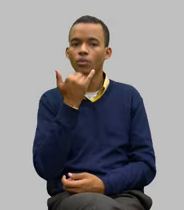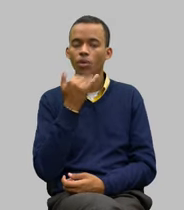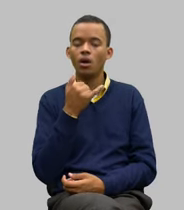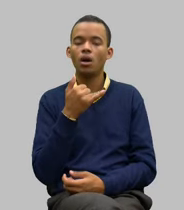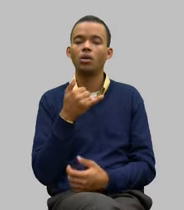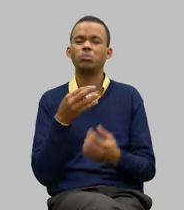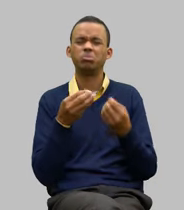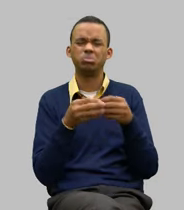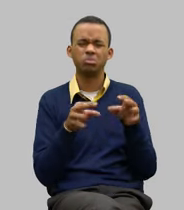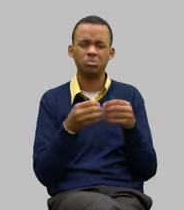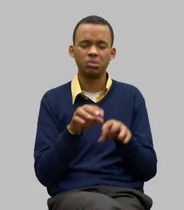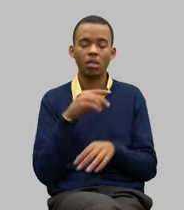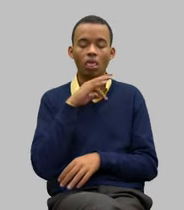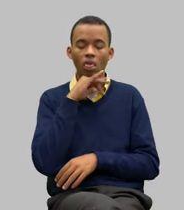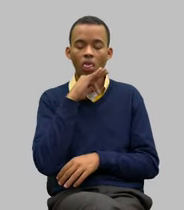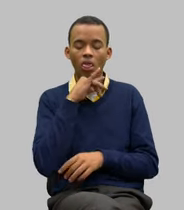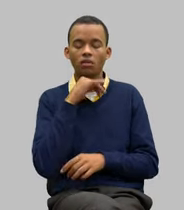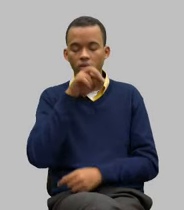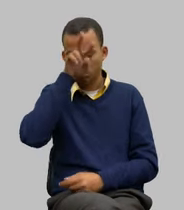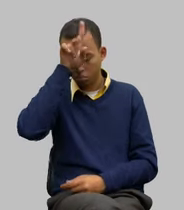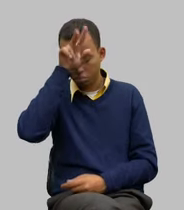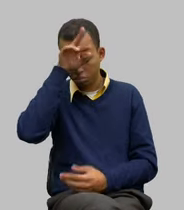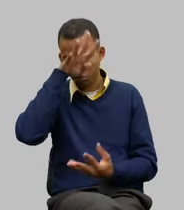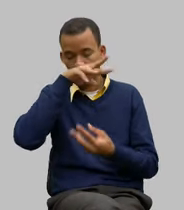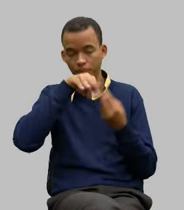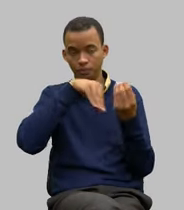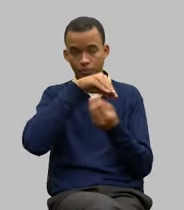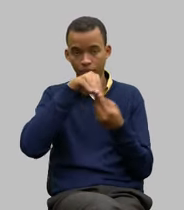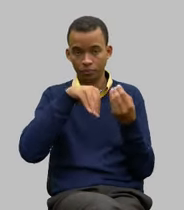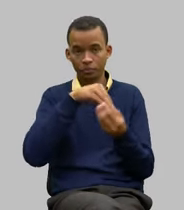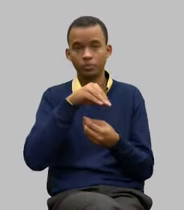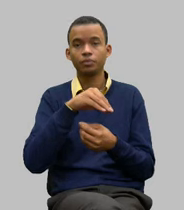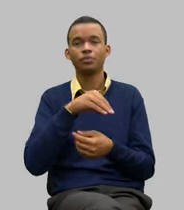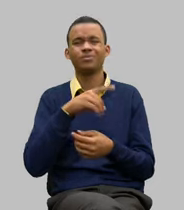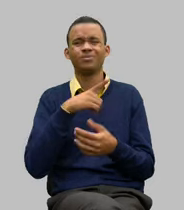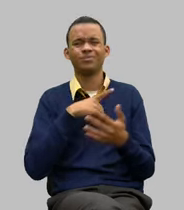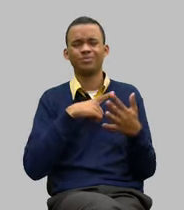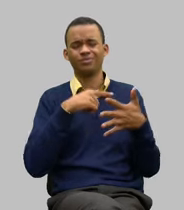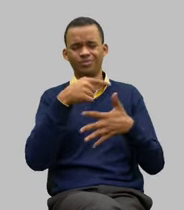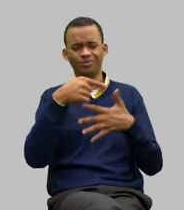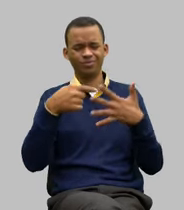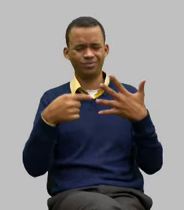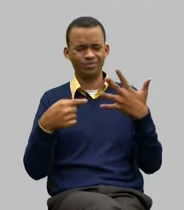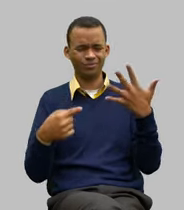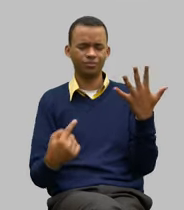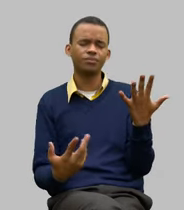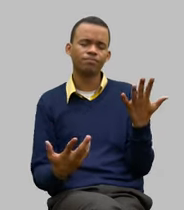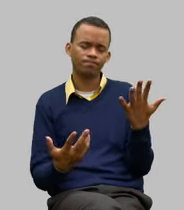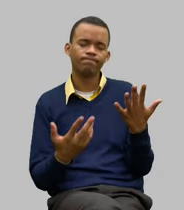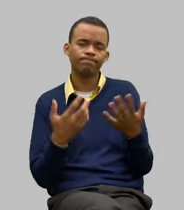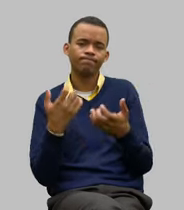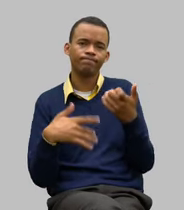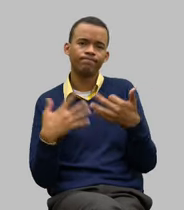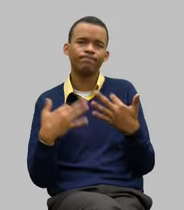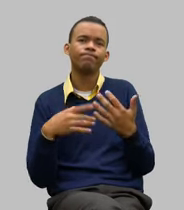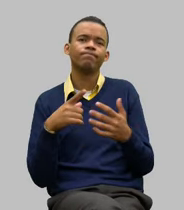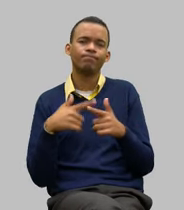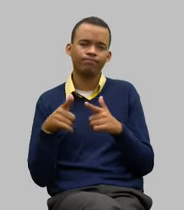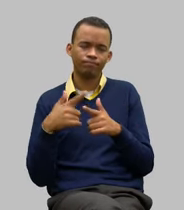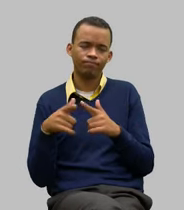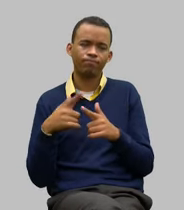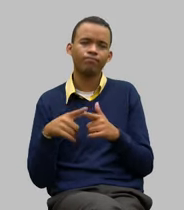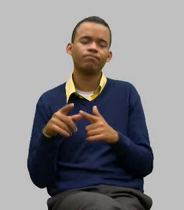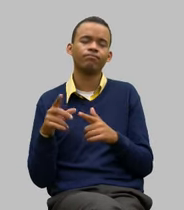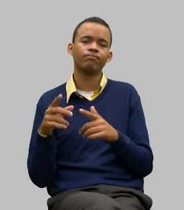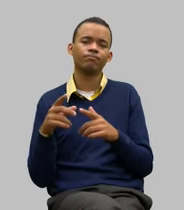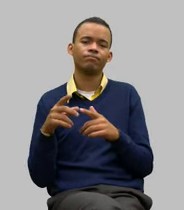barata 13ª rispe unidade em Barbacena bom Essas são algumas queixas que reclam